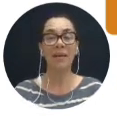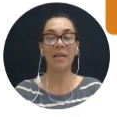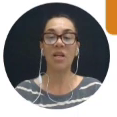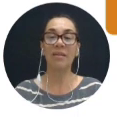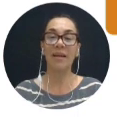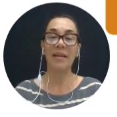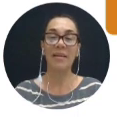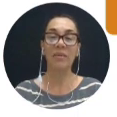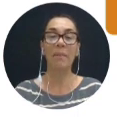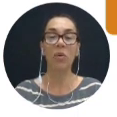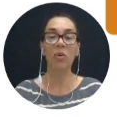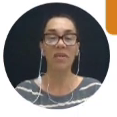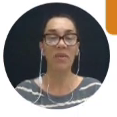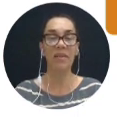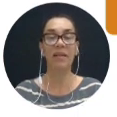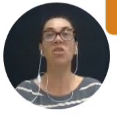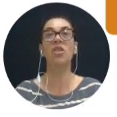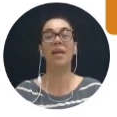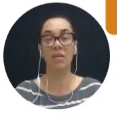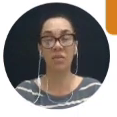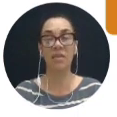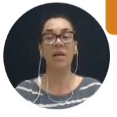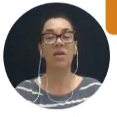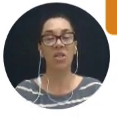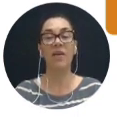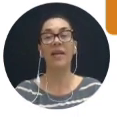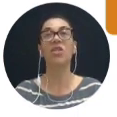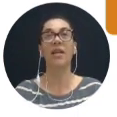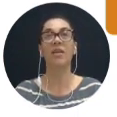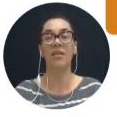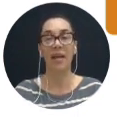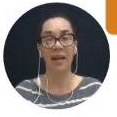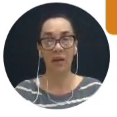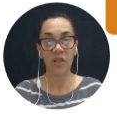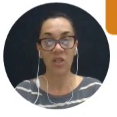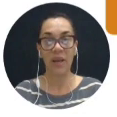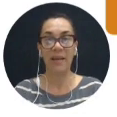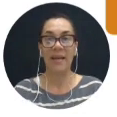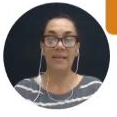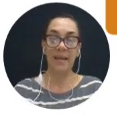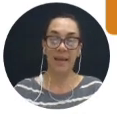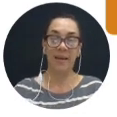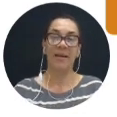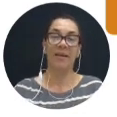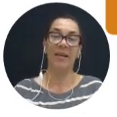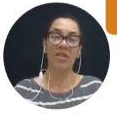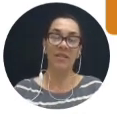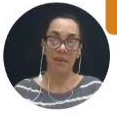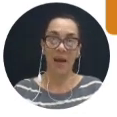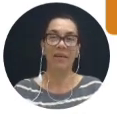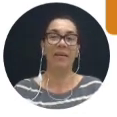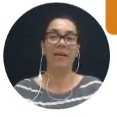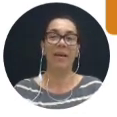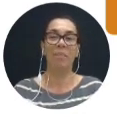mas aqui já traz a questão da produção escrita de textos de diferentes gêneros. Então, veja bem, se na